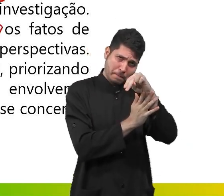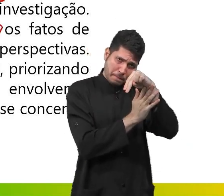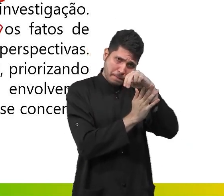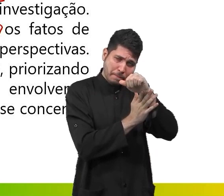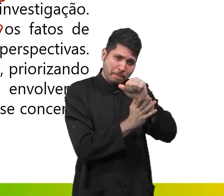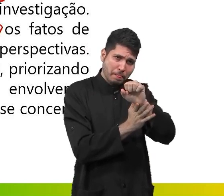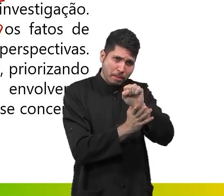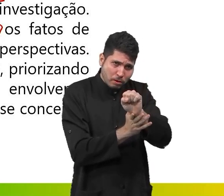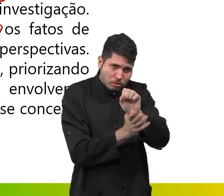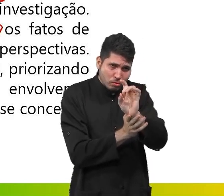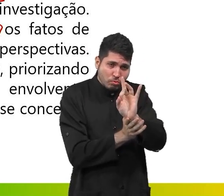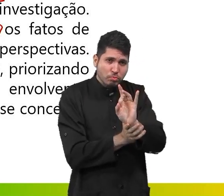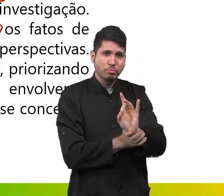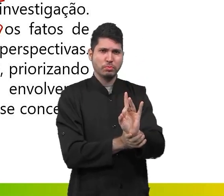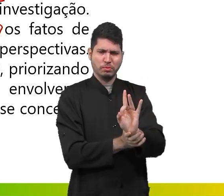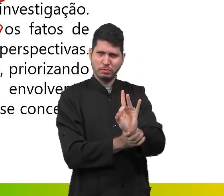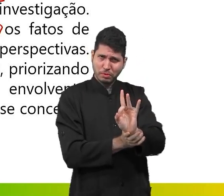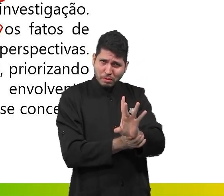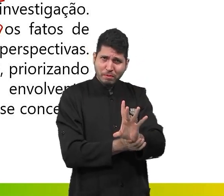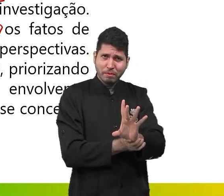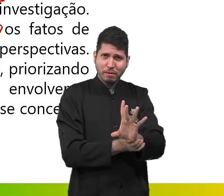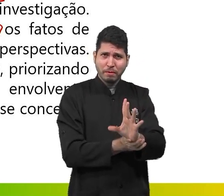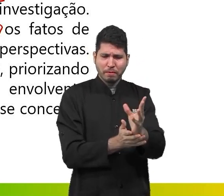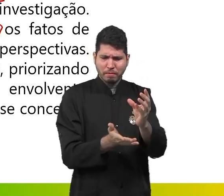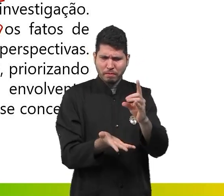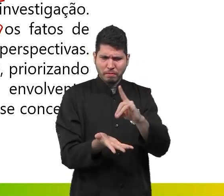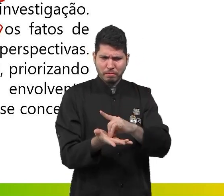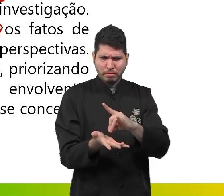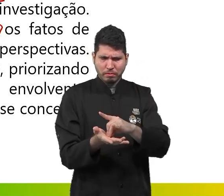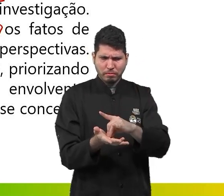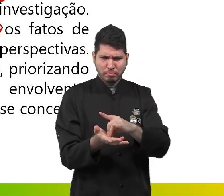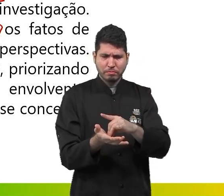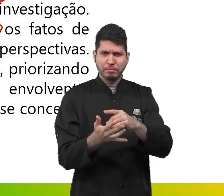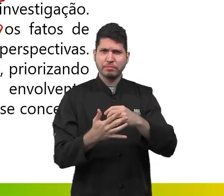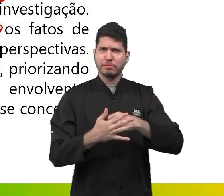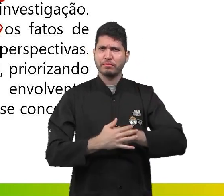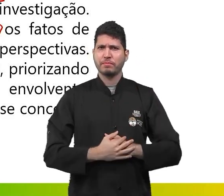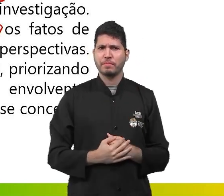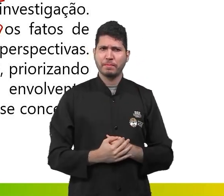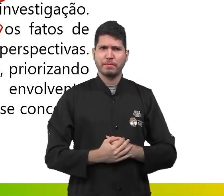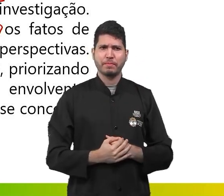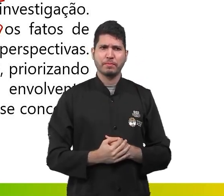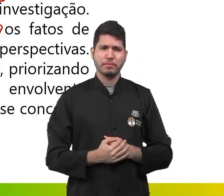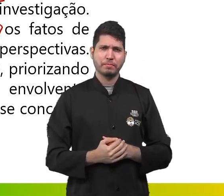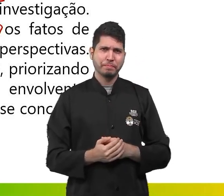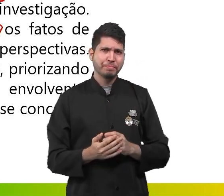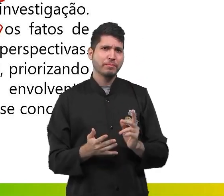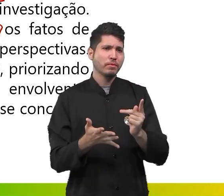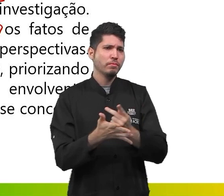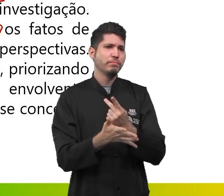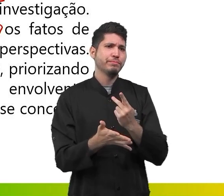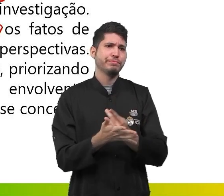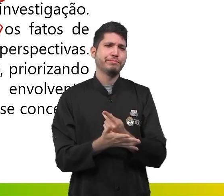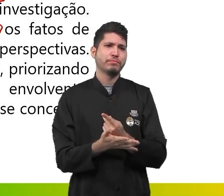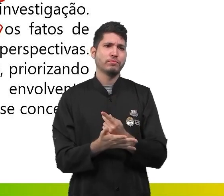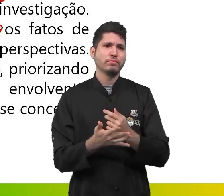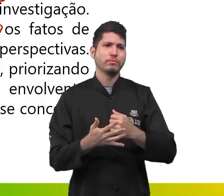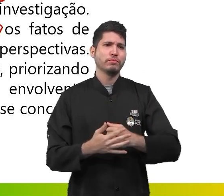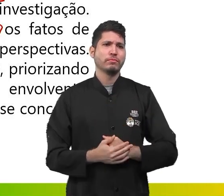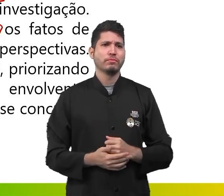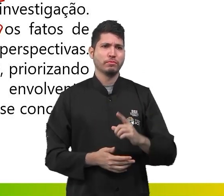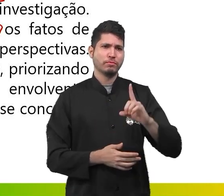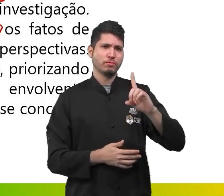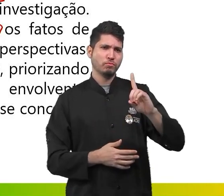vinculada à reportagem, porque a reportagem tem a característica de dar detalhes e aprofundar o tema. D, a reportagem se caracteriza por ser um